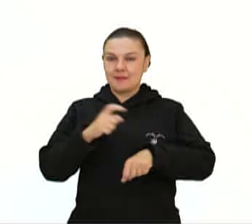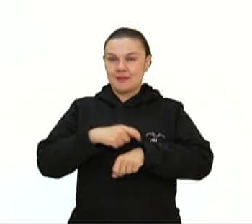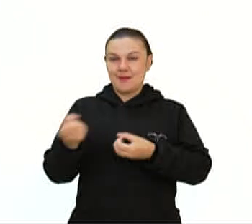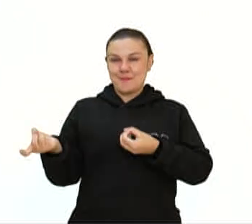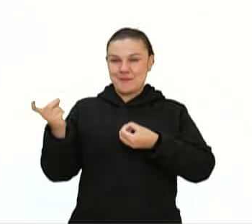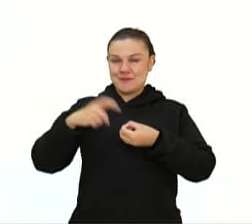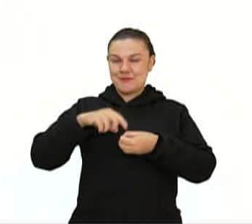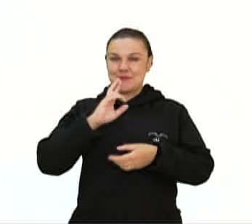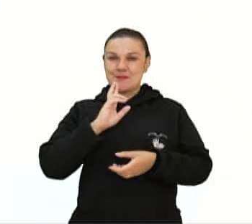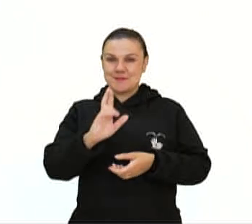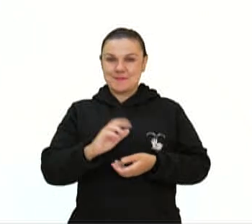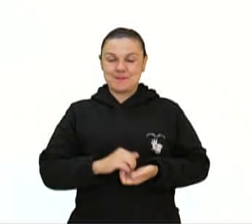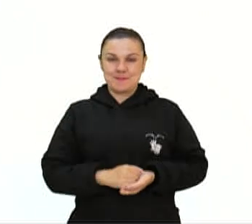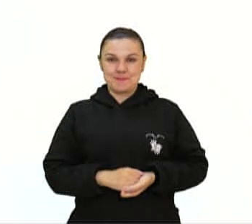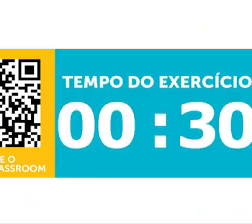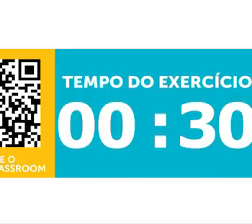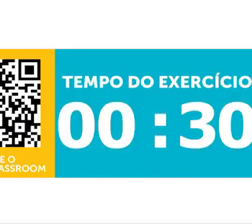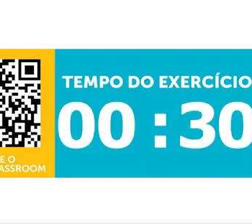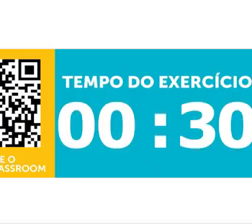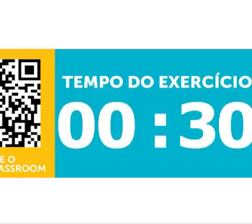e já voltamos com a resposta.